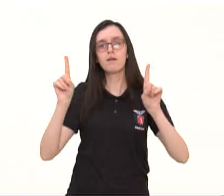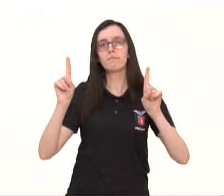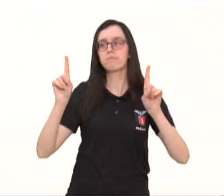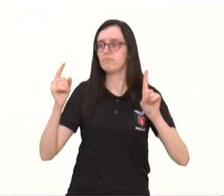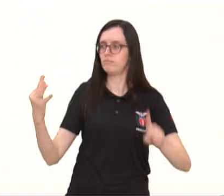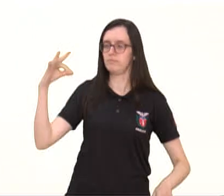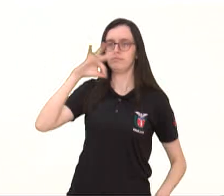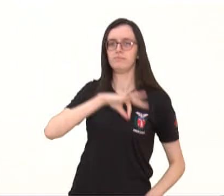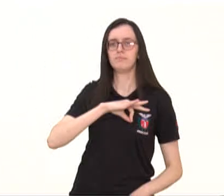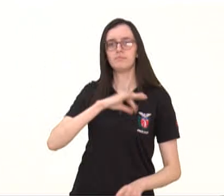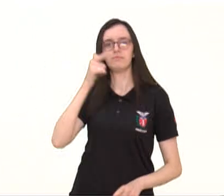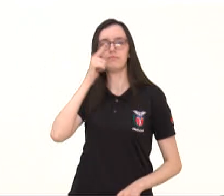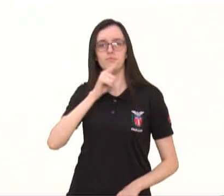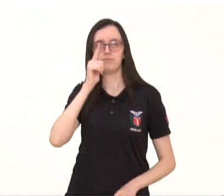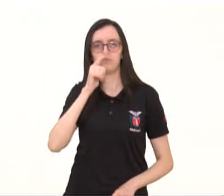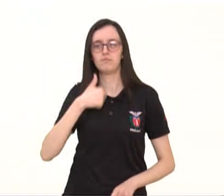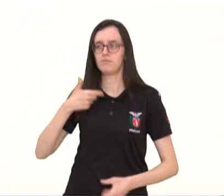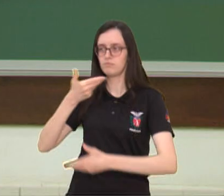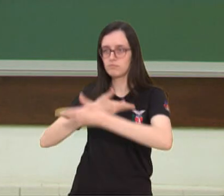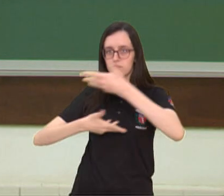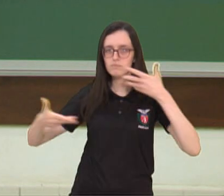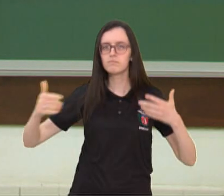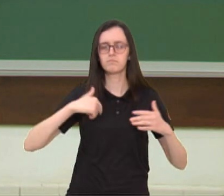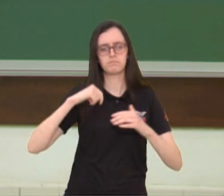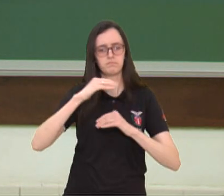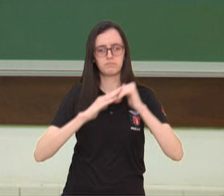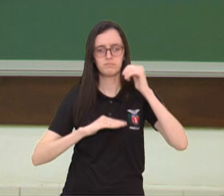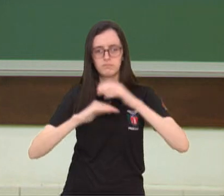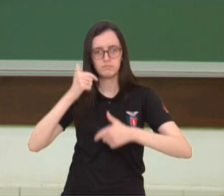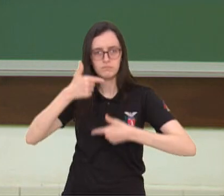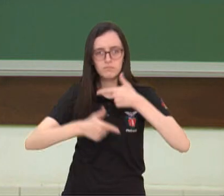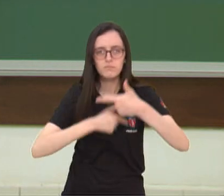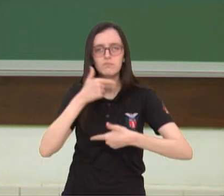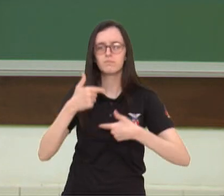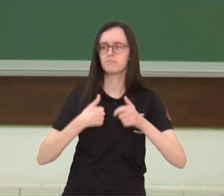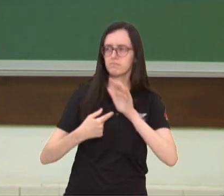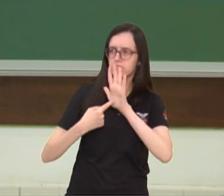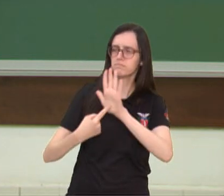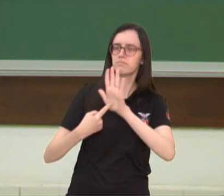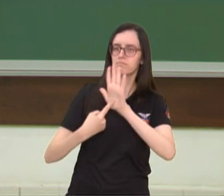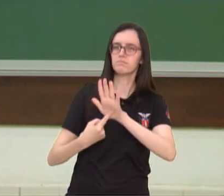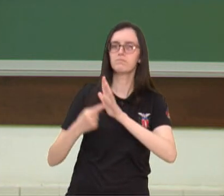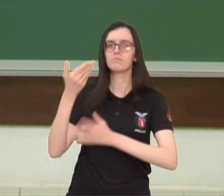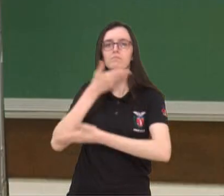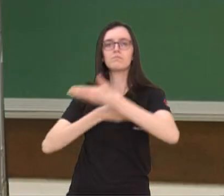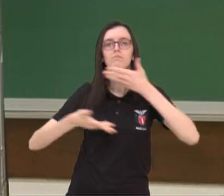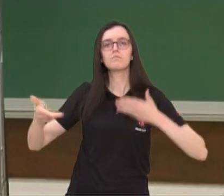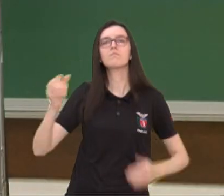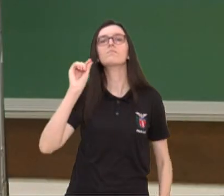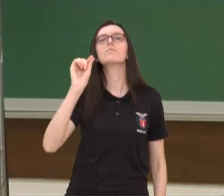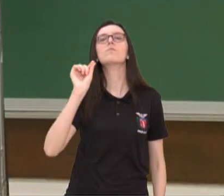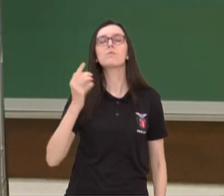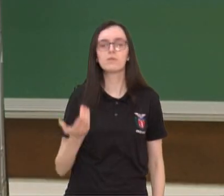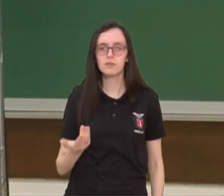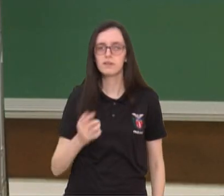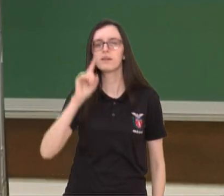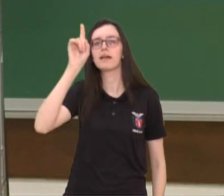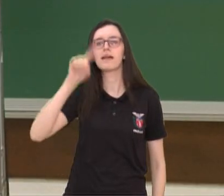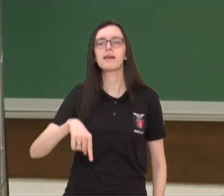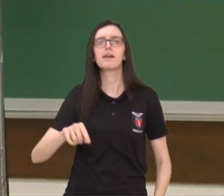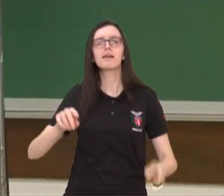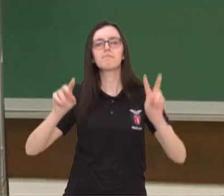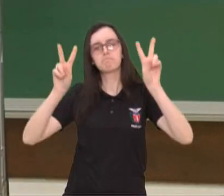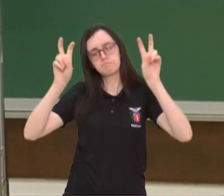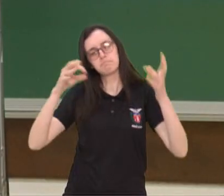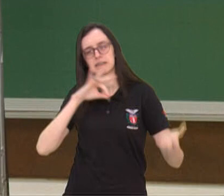ele tem em troca da sua mão de obra, em troca do seu trabalho, ele tem uma questão